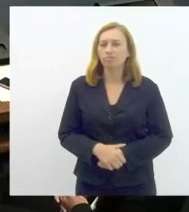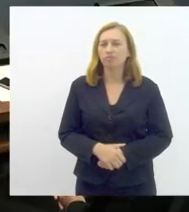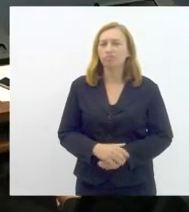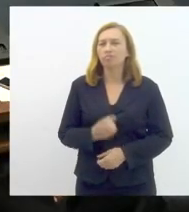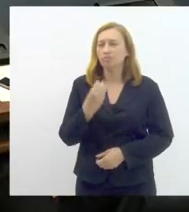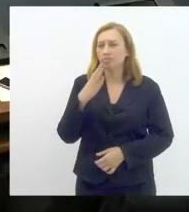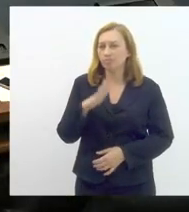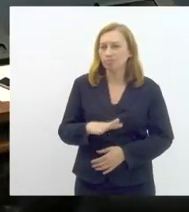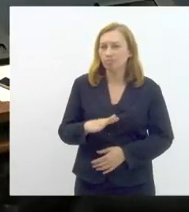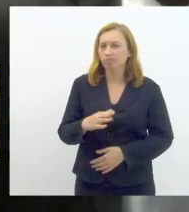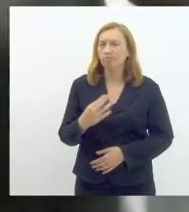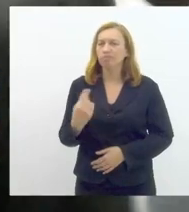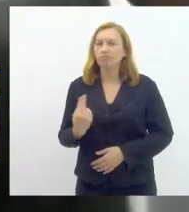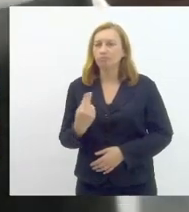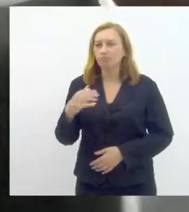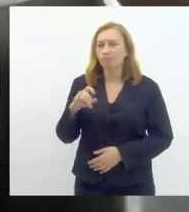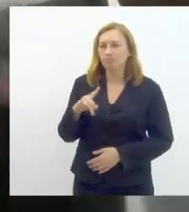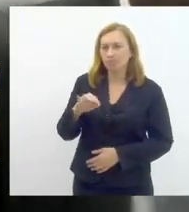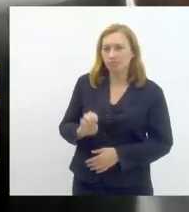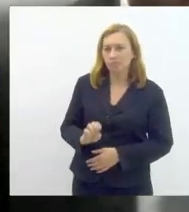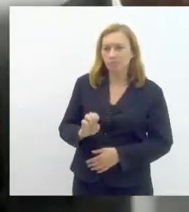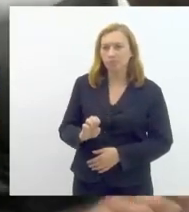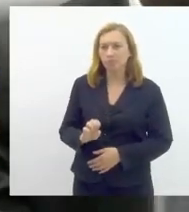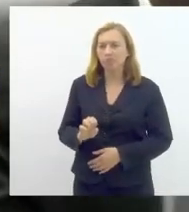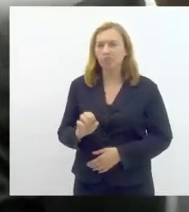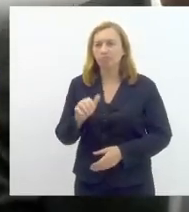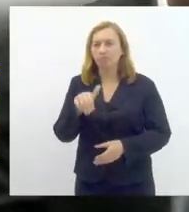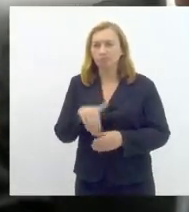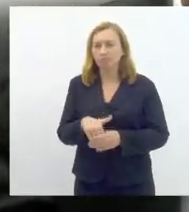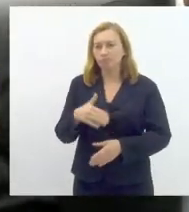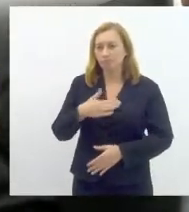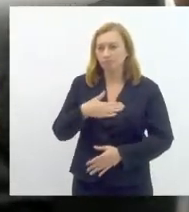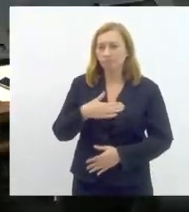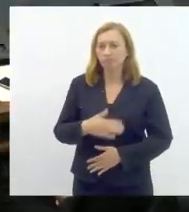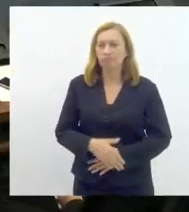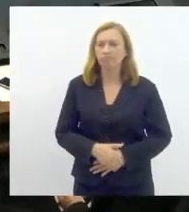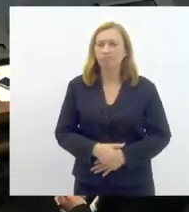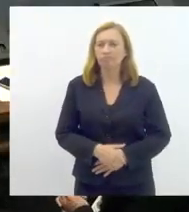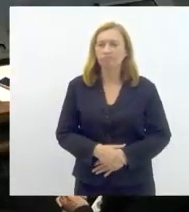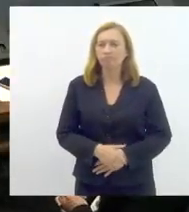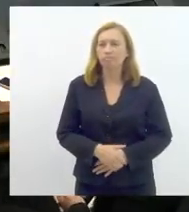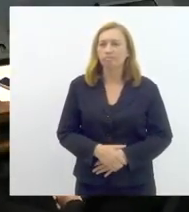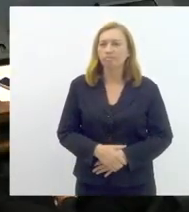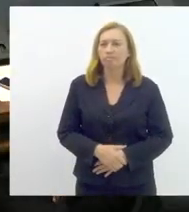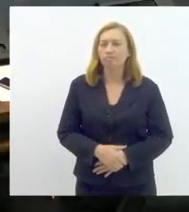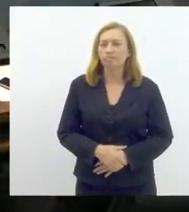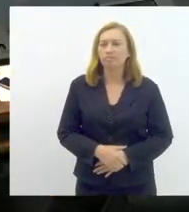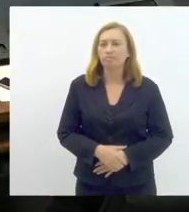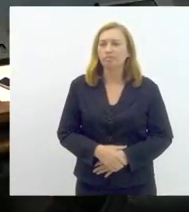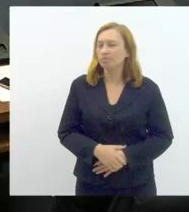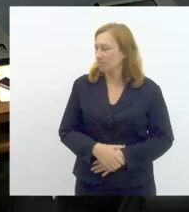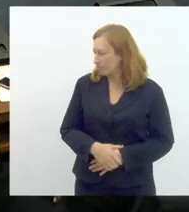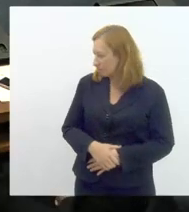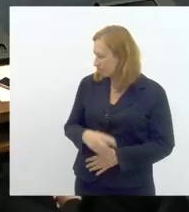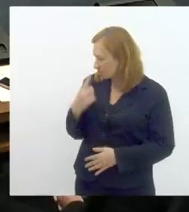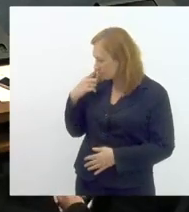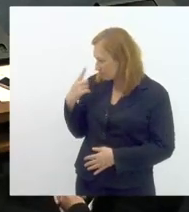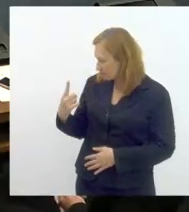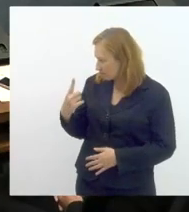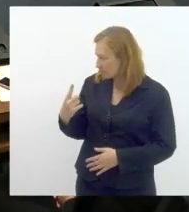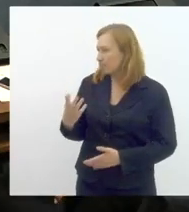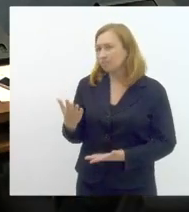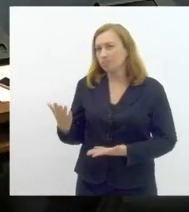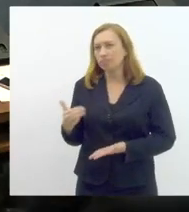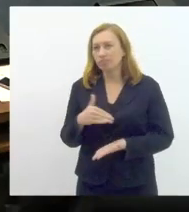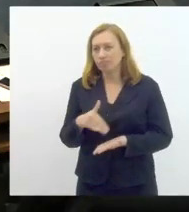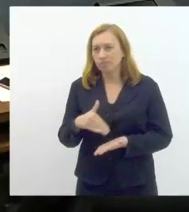Boa tarde, meu nome é Milena Vitória, como já falei, e eu voto em mim. Maravilha, Milena. Confirmando aqui, secretários, todos os